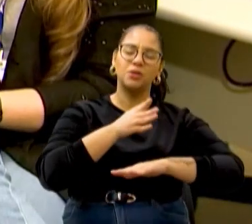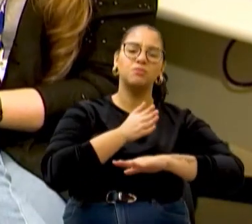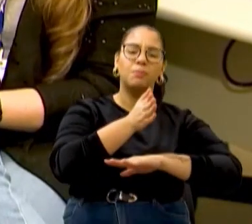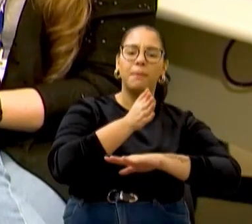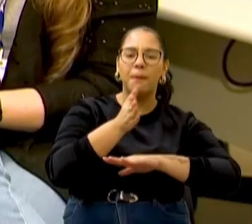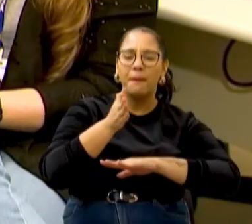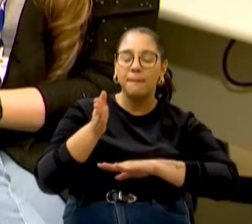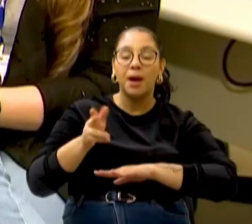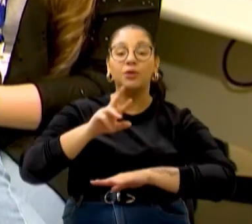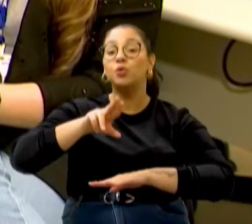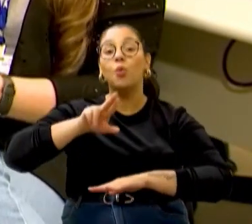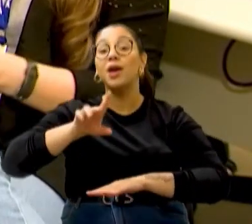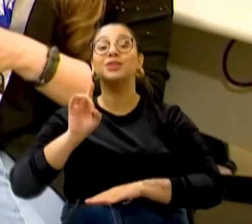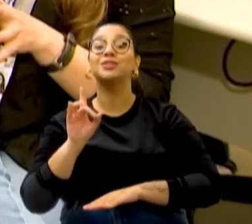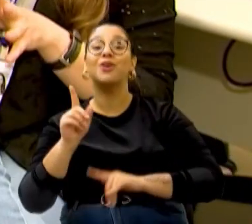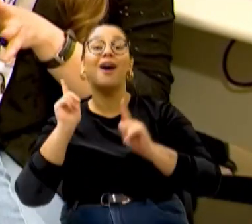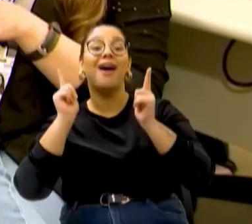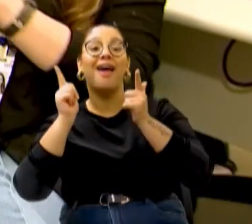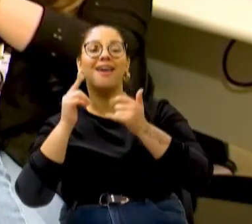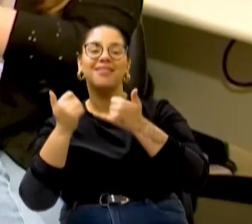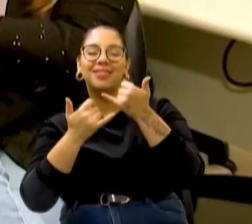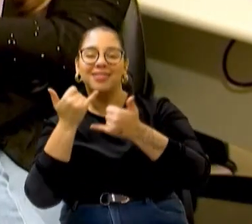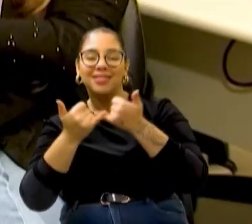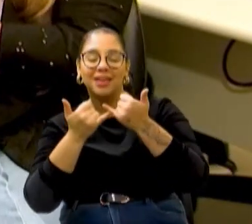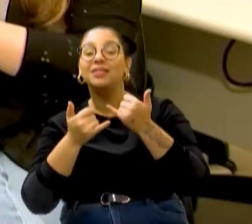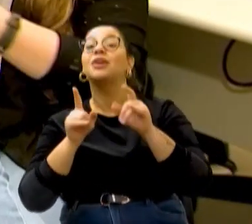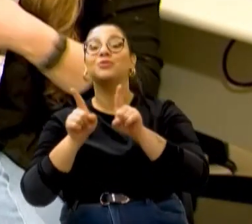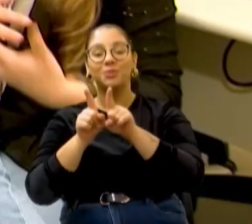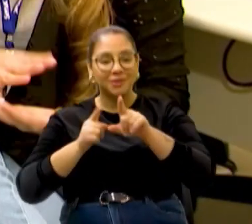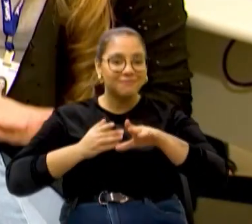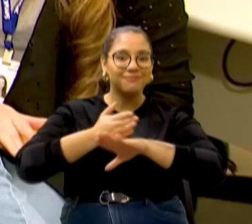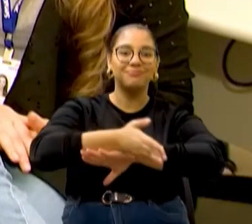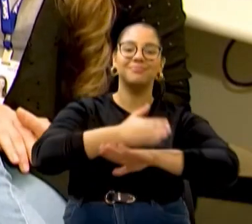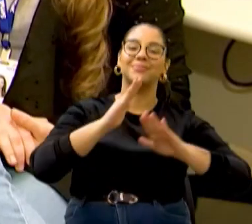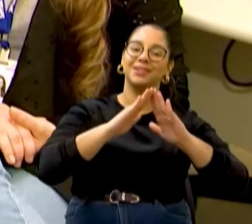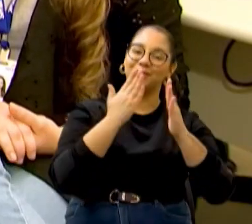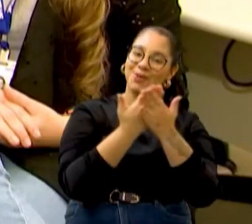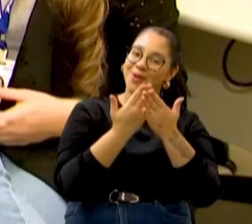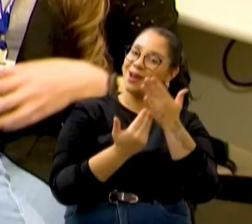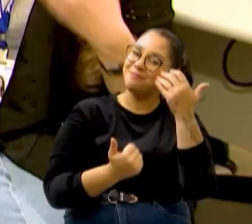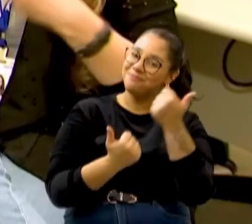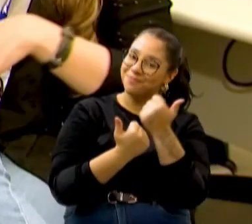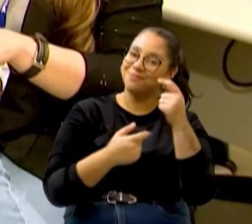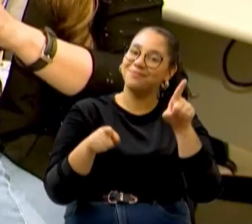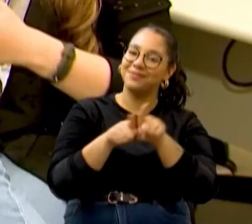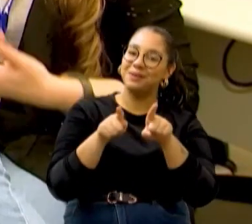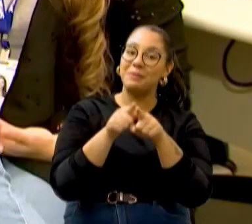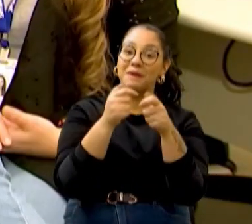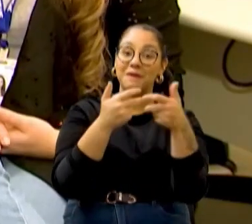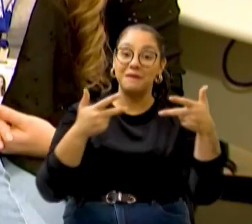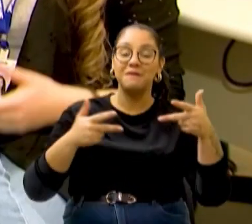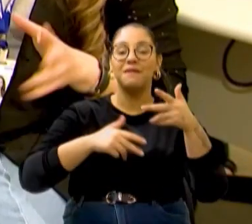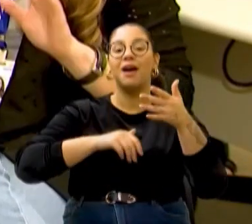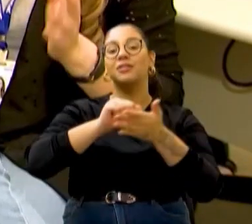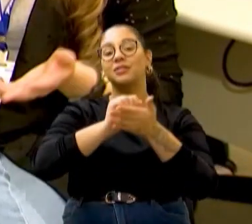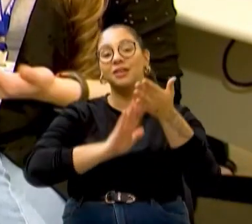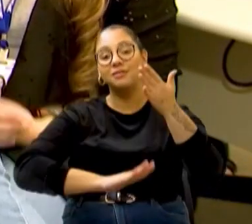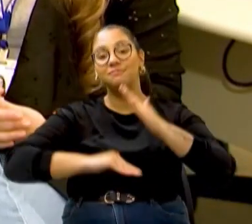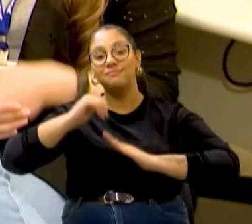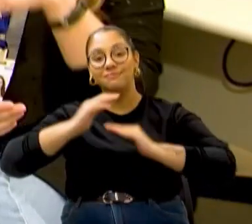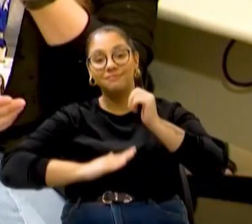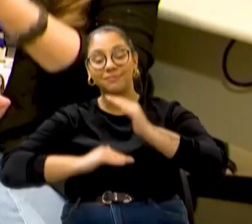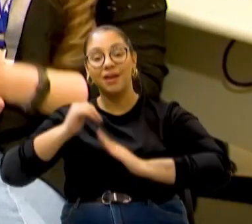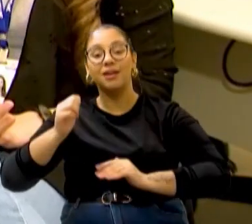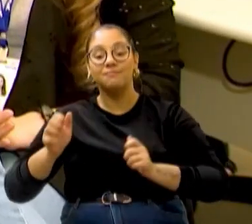trabalhos pedagógicos então deixou de ser só algo para entretenimento e invadir as escolas para poder também nos auxiliar então em